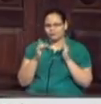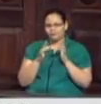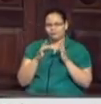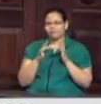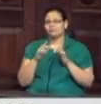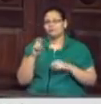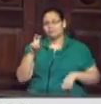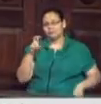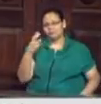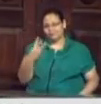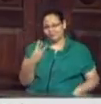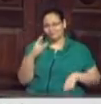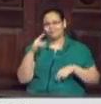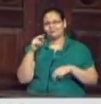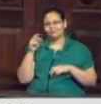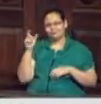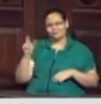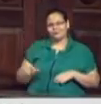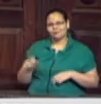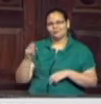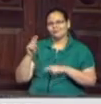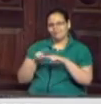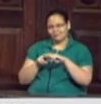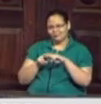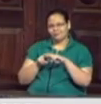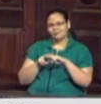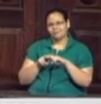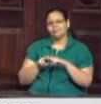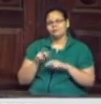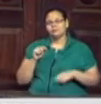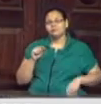53 presos, e que, segundo a família,